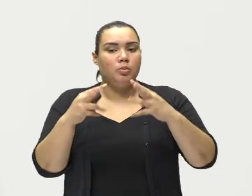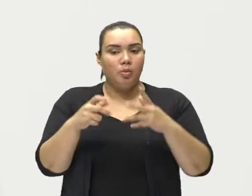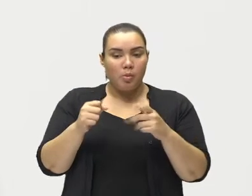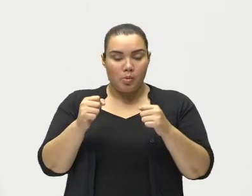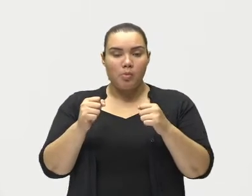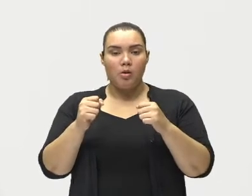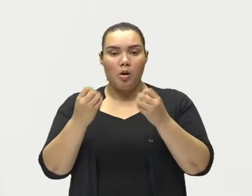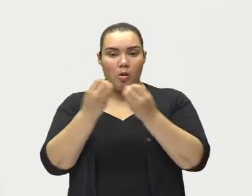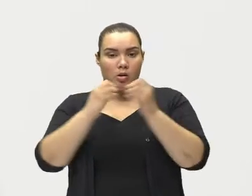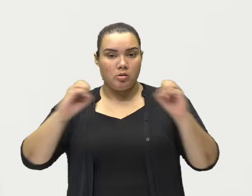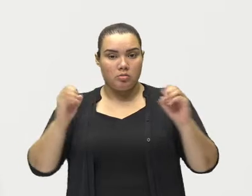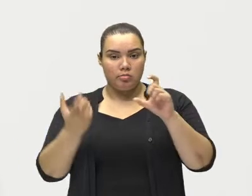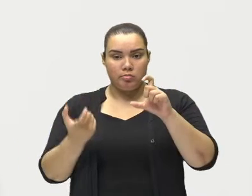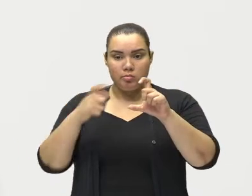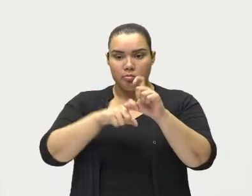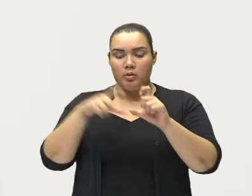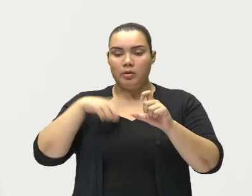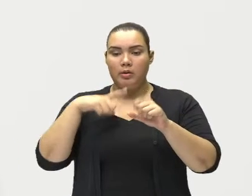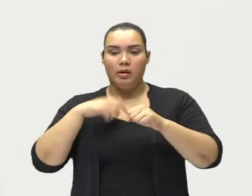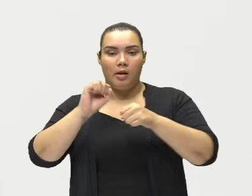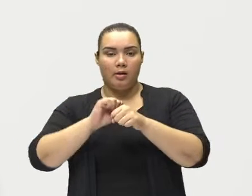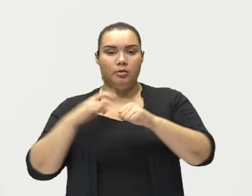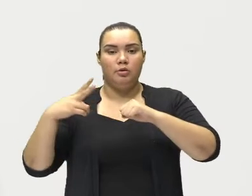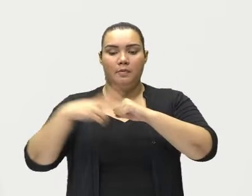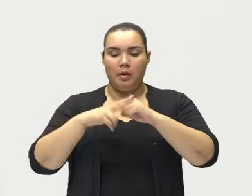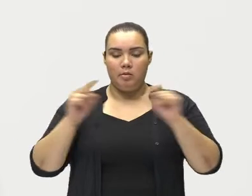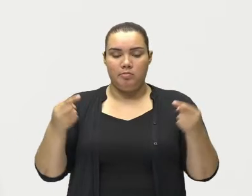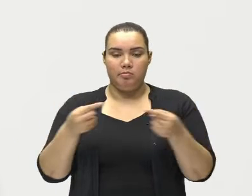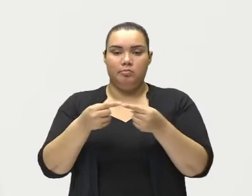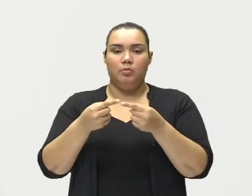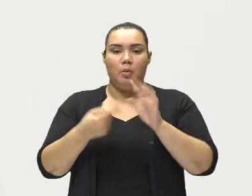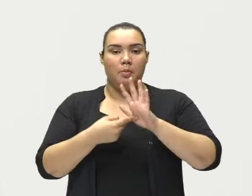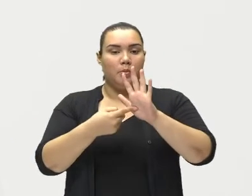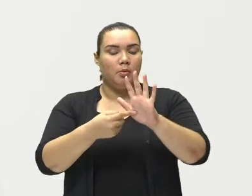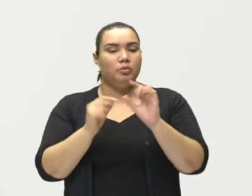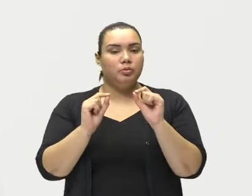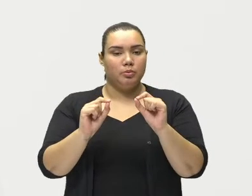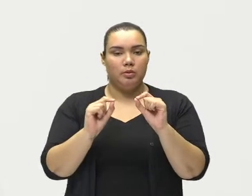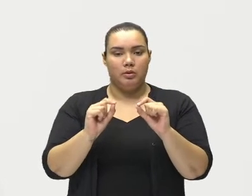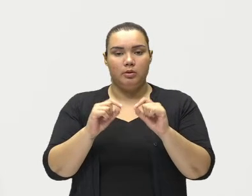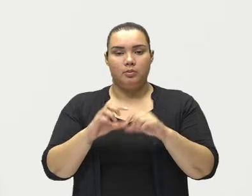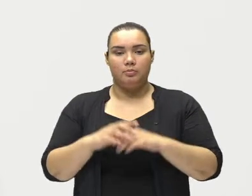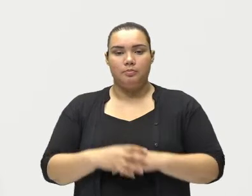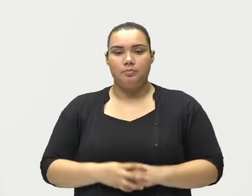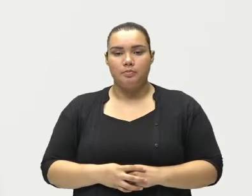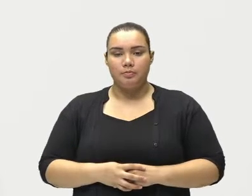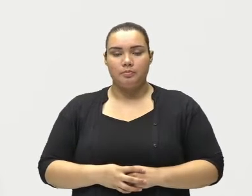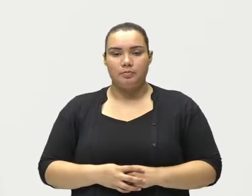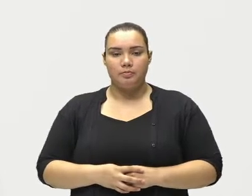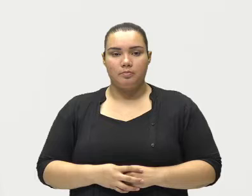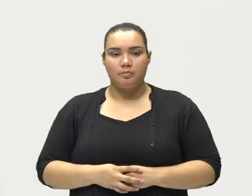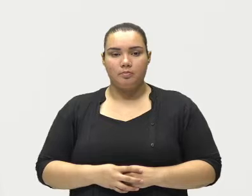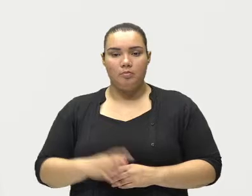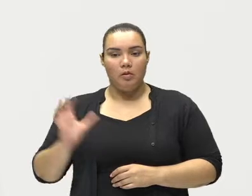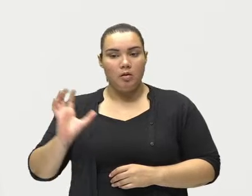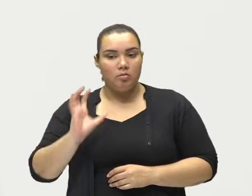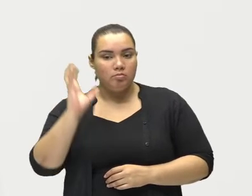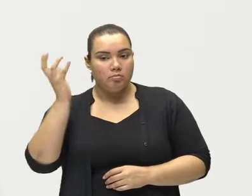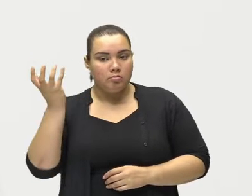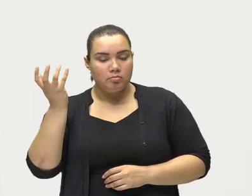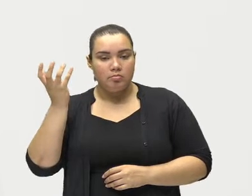de advérbio, ou seja, ele vai indicar o quê? Vai indicar um